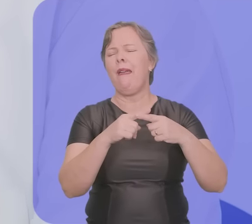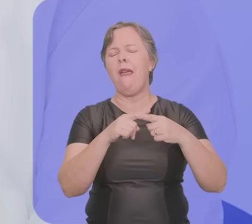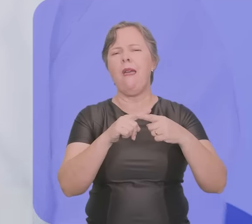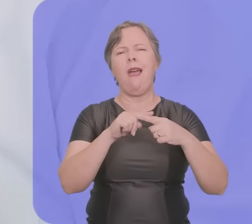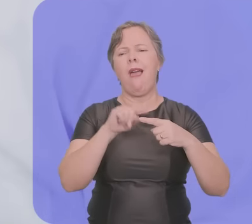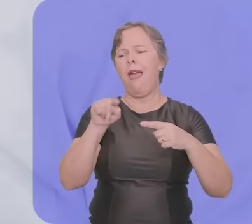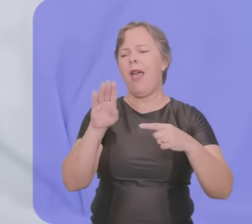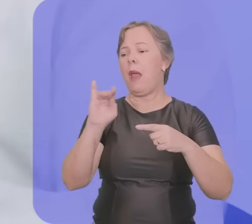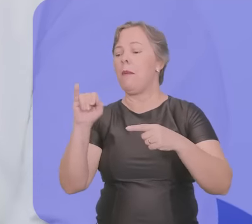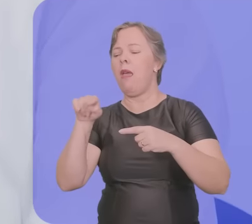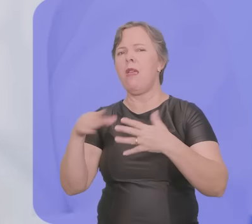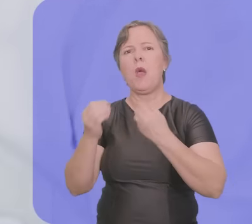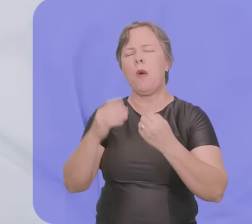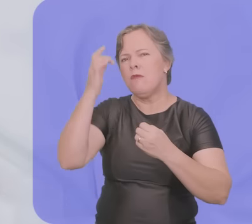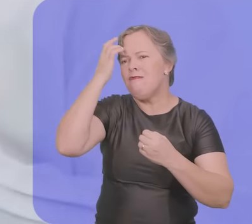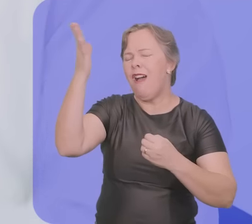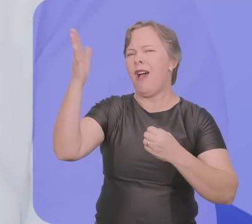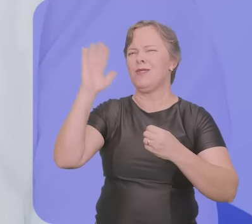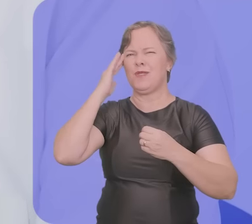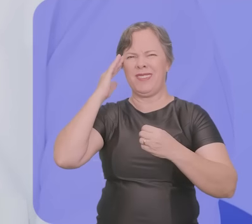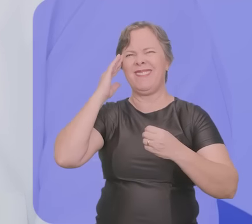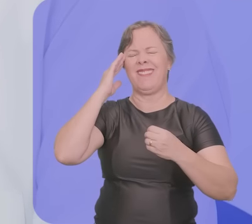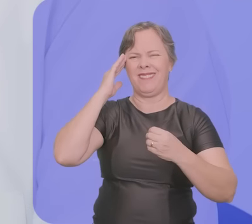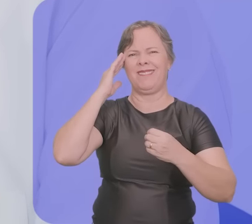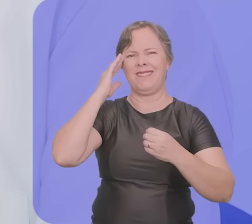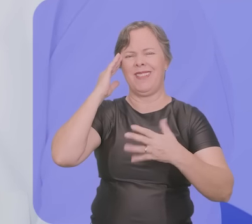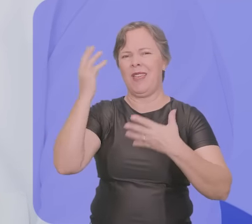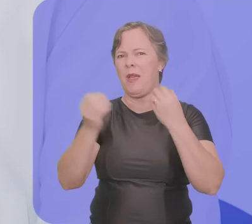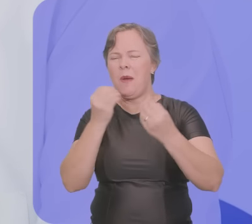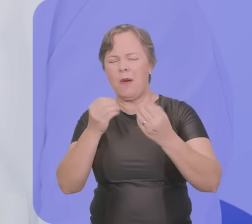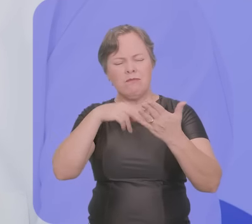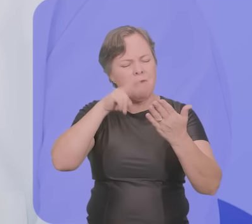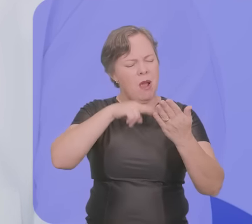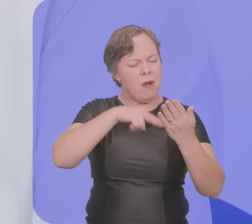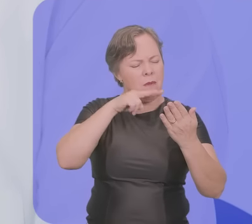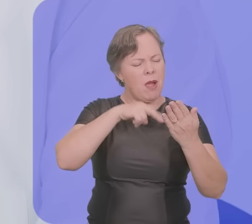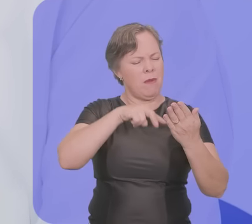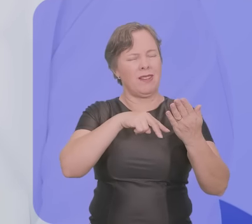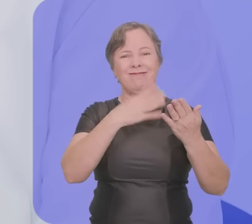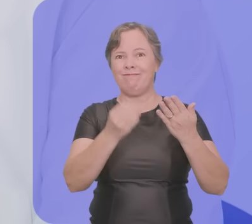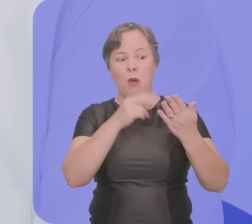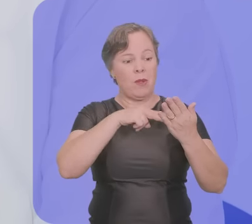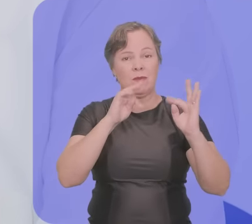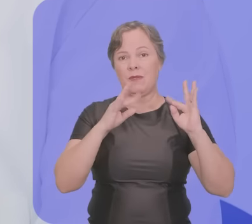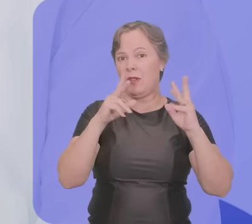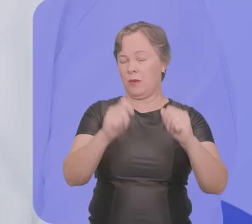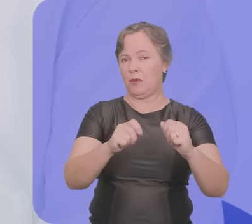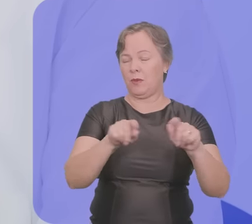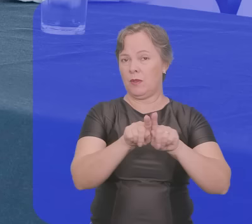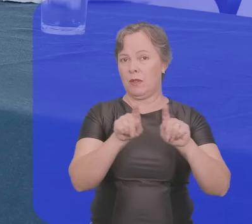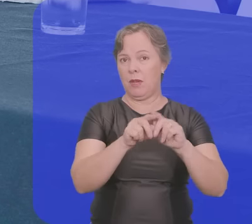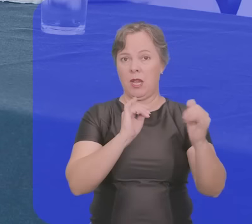que trouxe muita facilidade, muito recurso para que a gente possa fazer essas análises, coletar